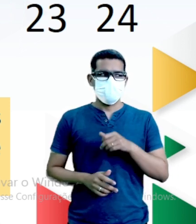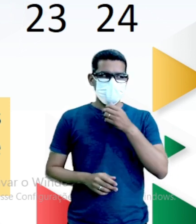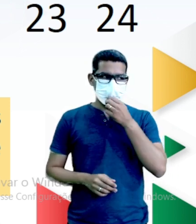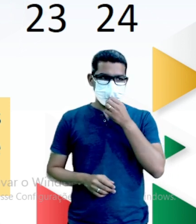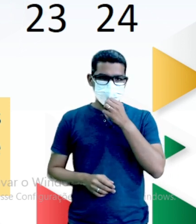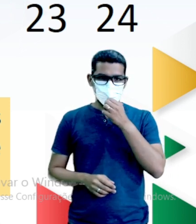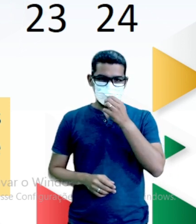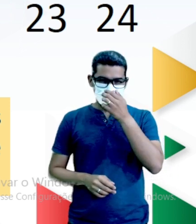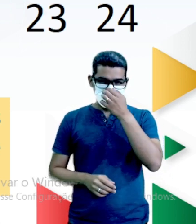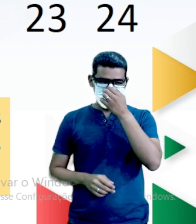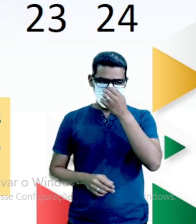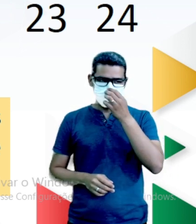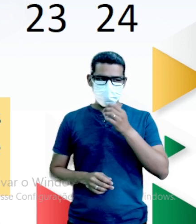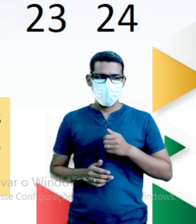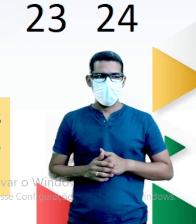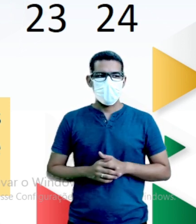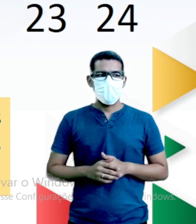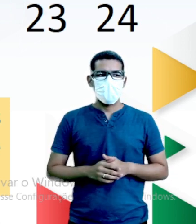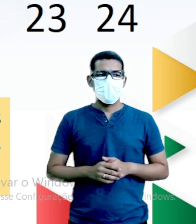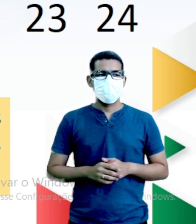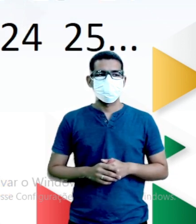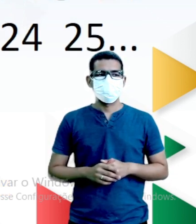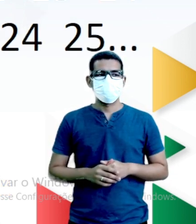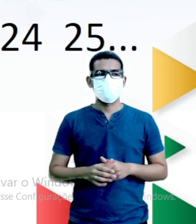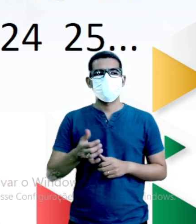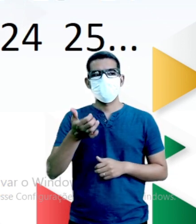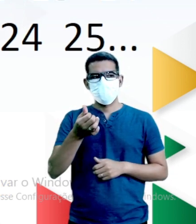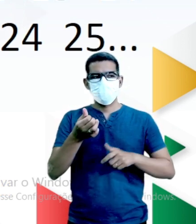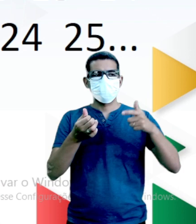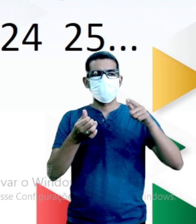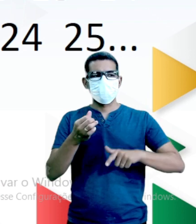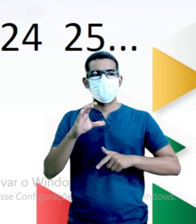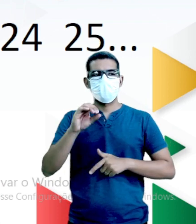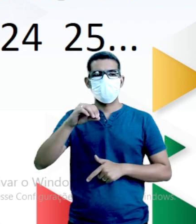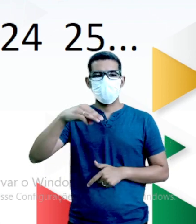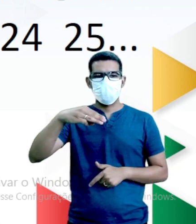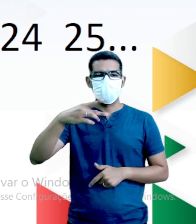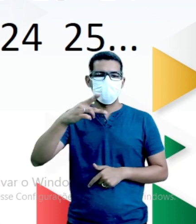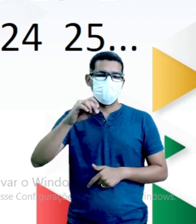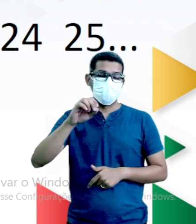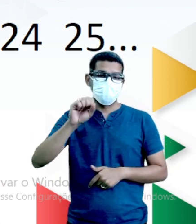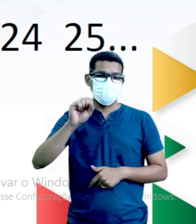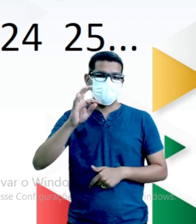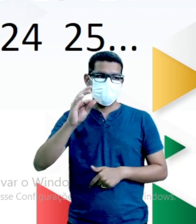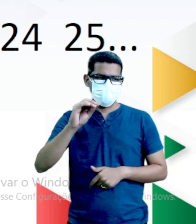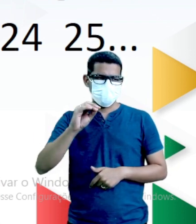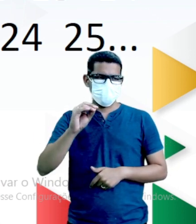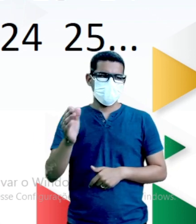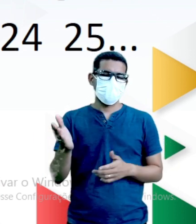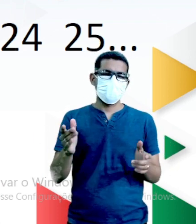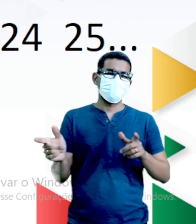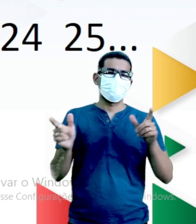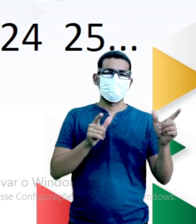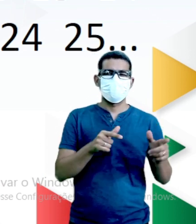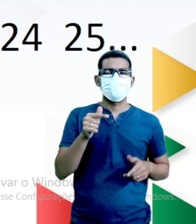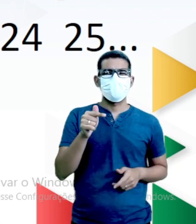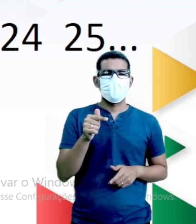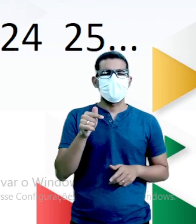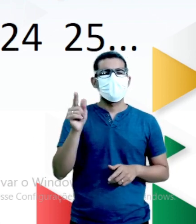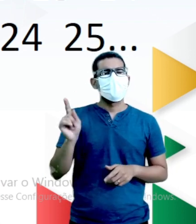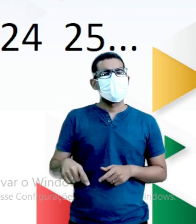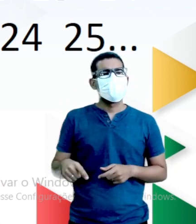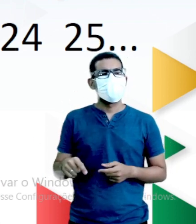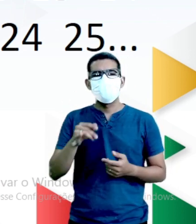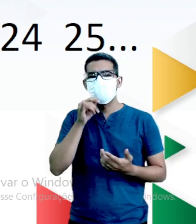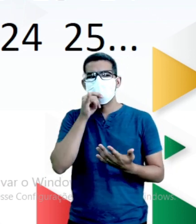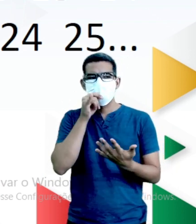entender? Então, eu vou pular o outro composto, que é o 6, e o próximo número primo é o 7. Tá percebendo que a gente está